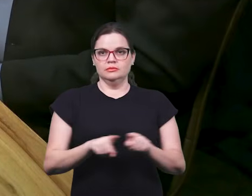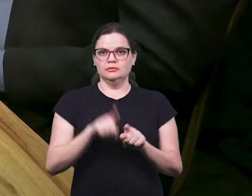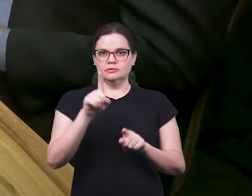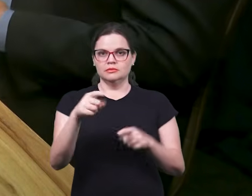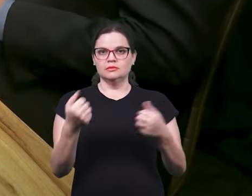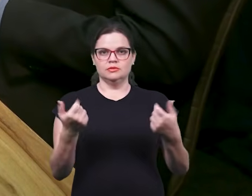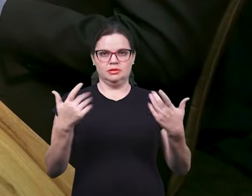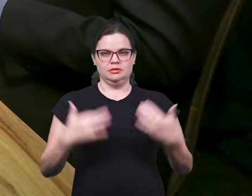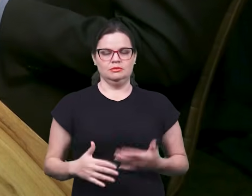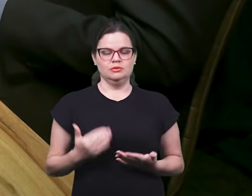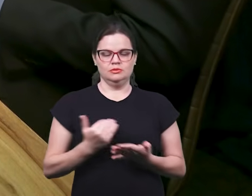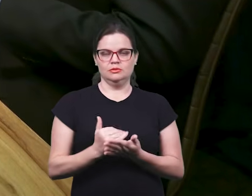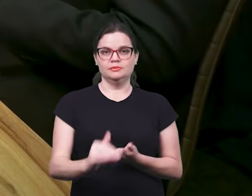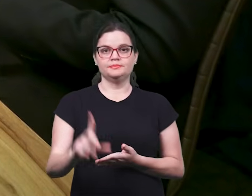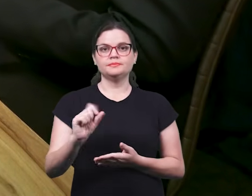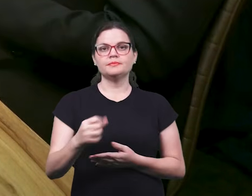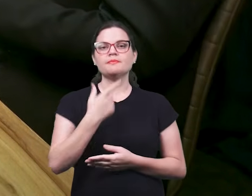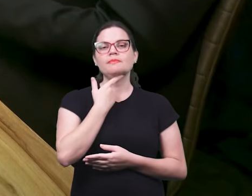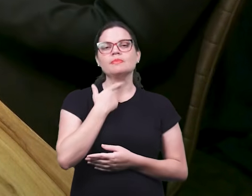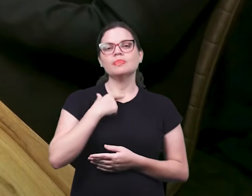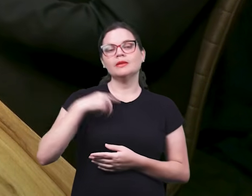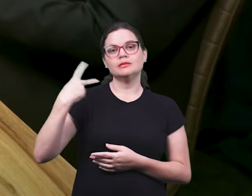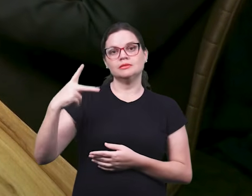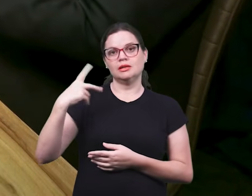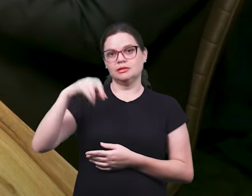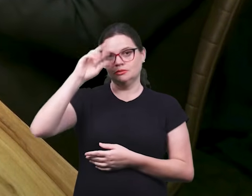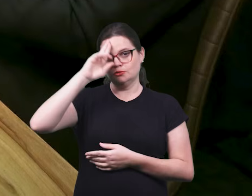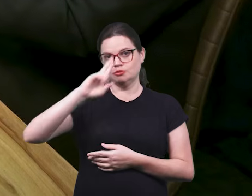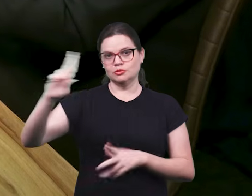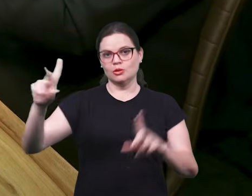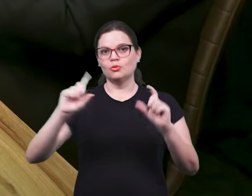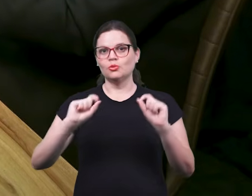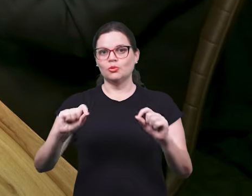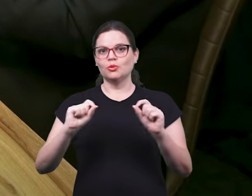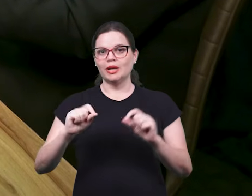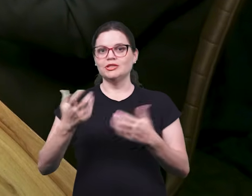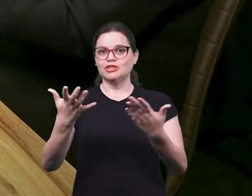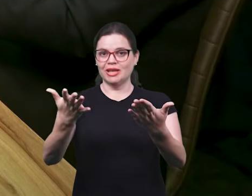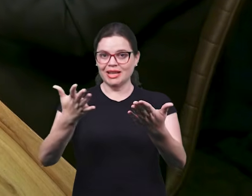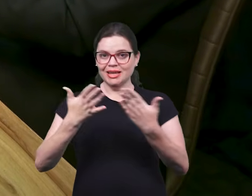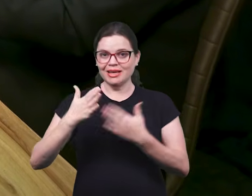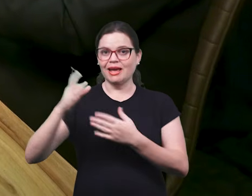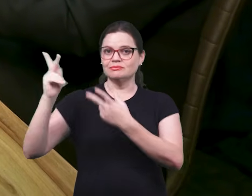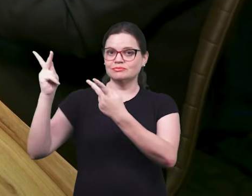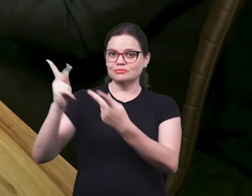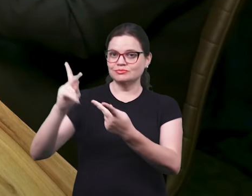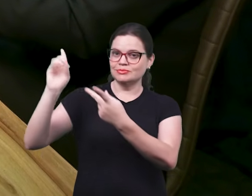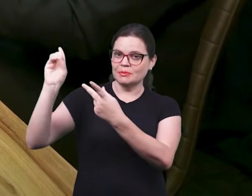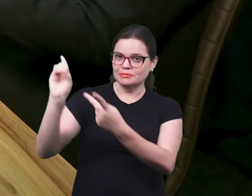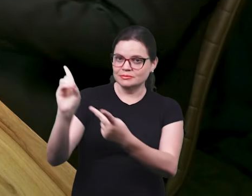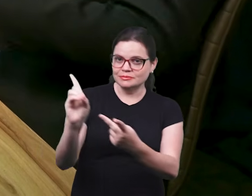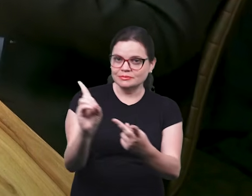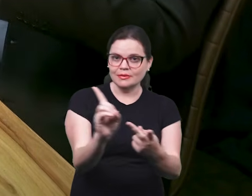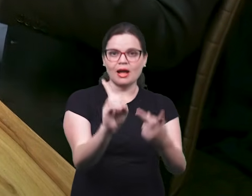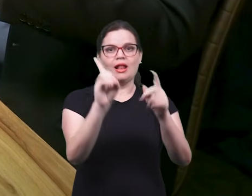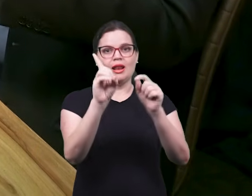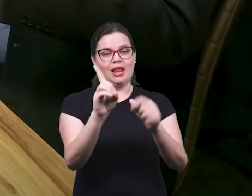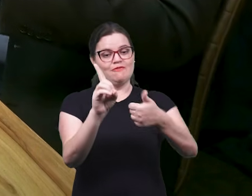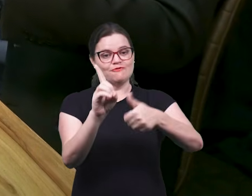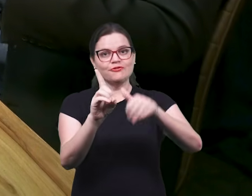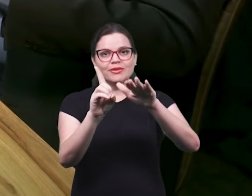no início que era o desejo do Senhor de habitar no meio do povo. Então